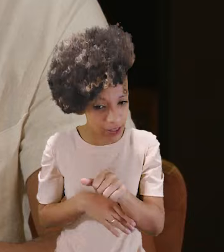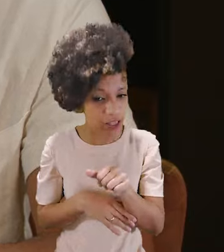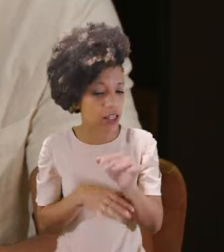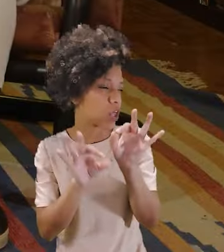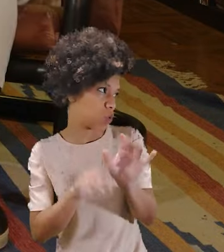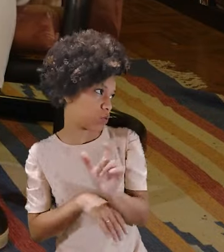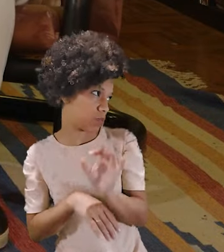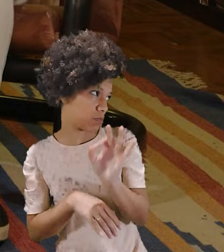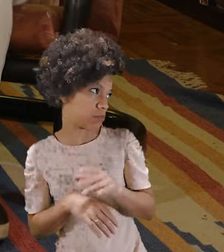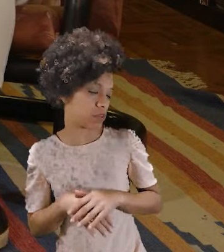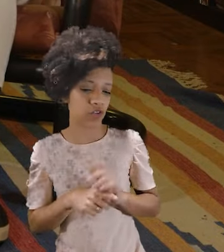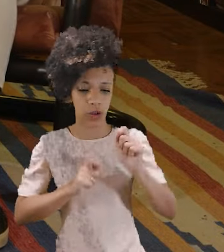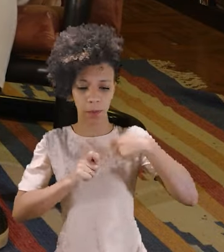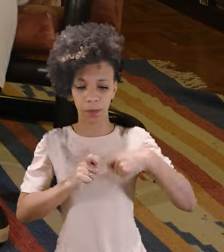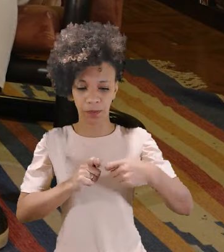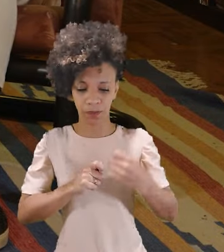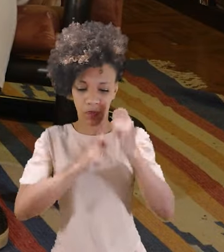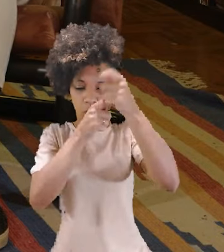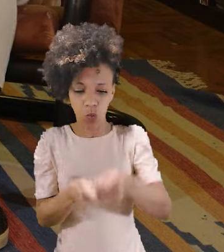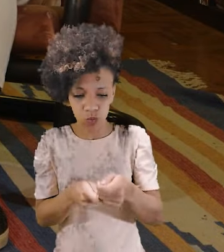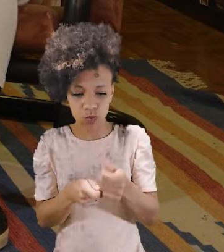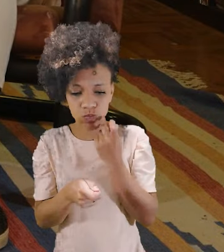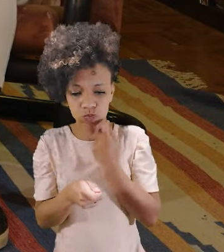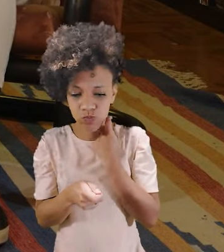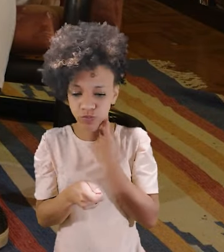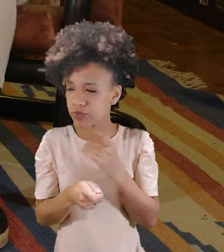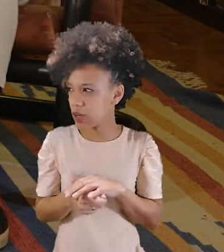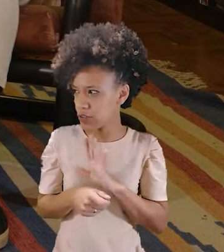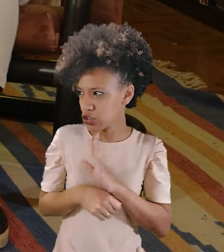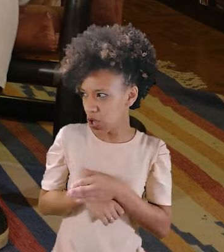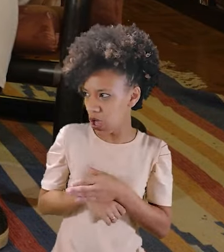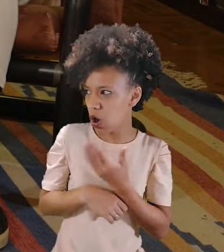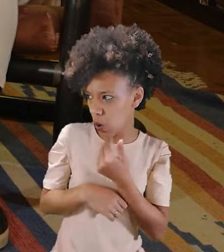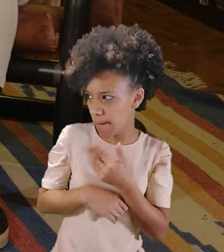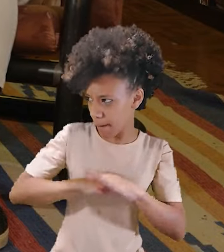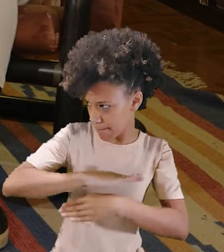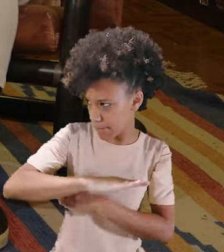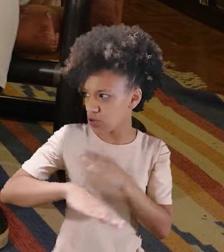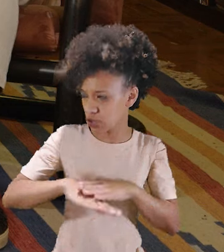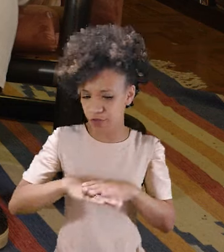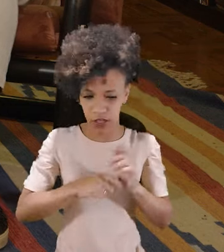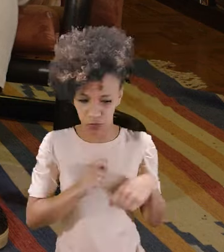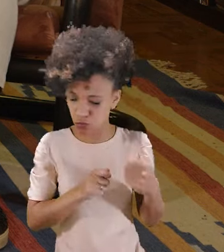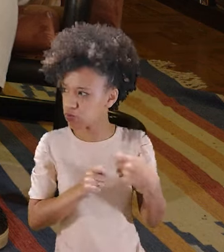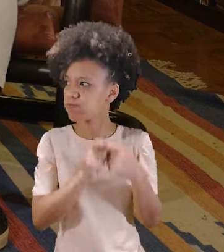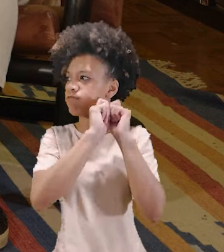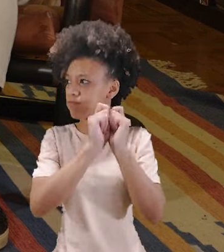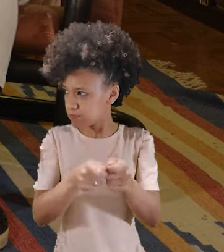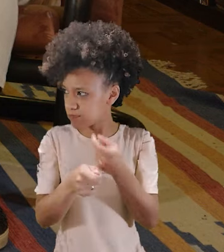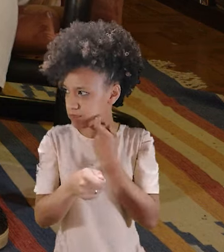lá matéria de pesca para vocês justamente pra instalar você já pescou lá não eu não mas seja comer um peixe feito por mim galo